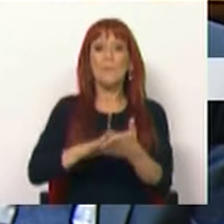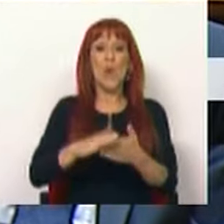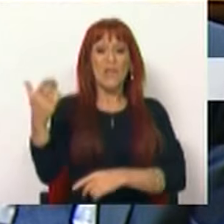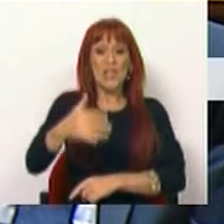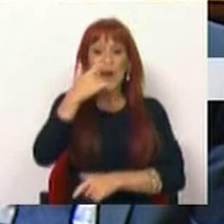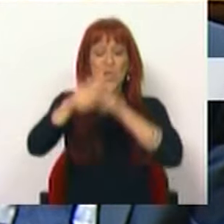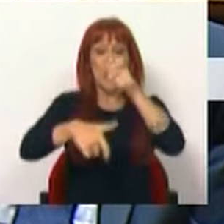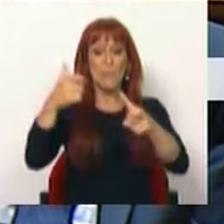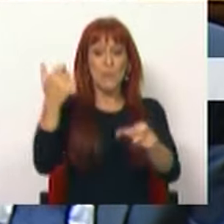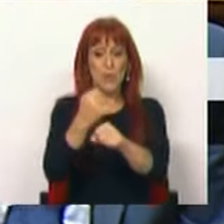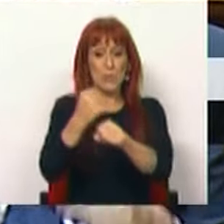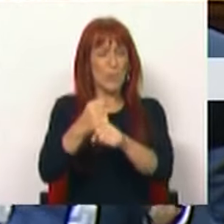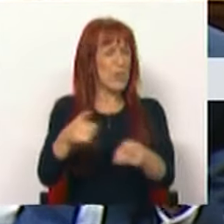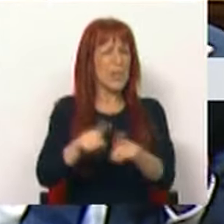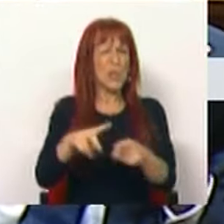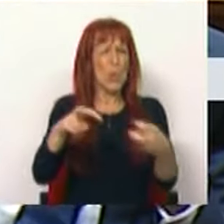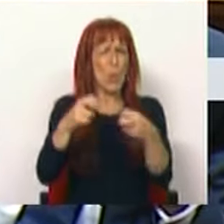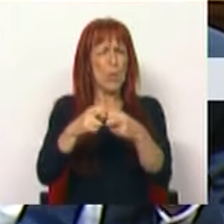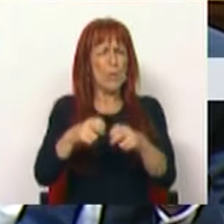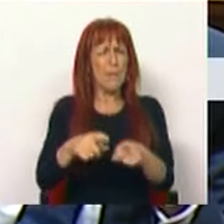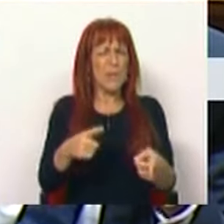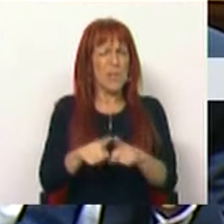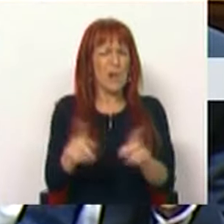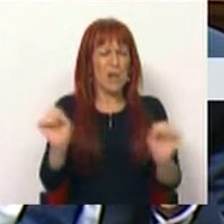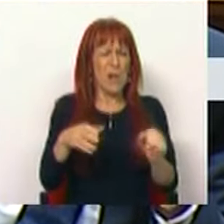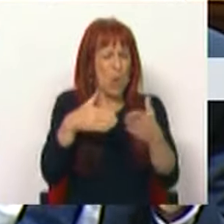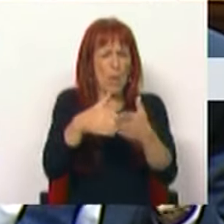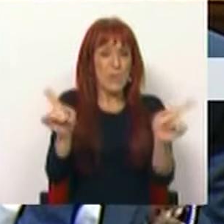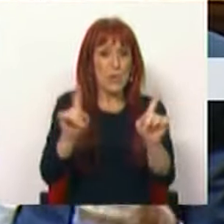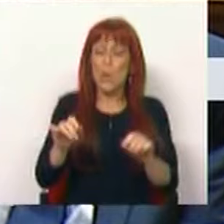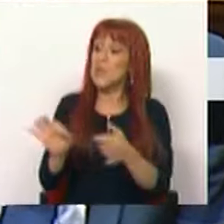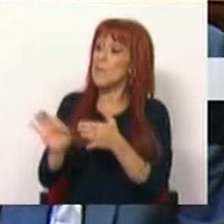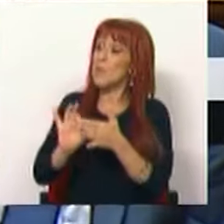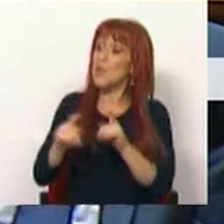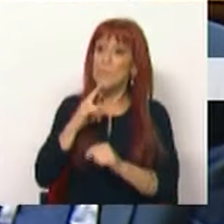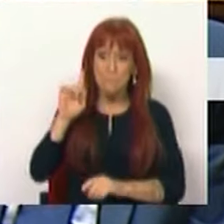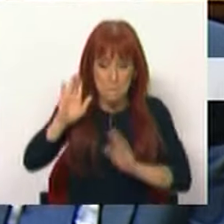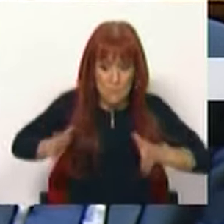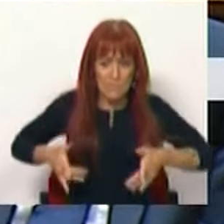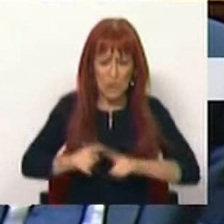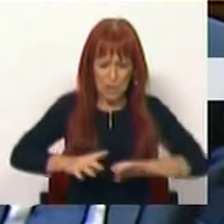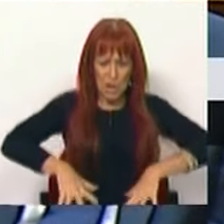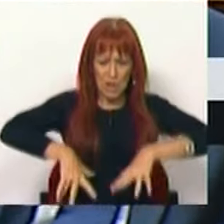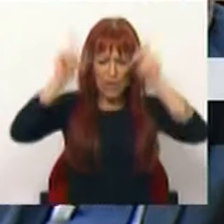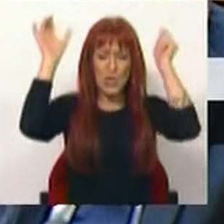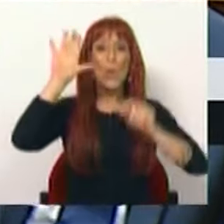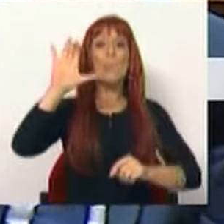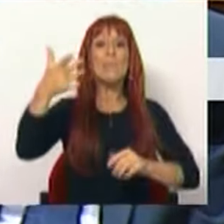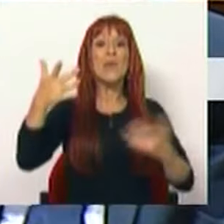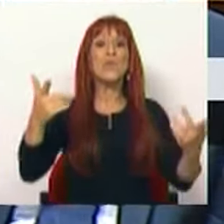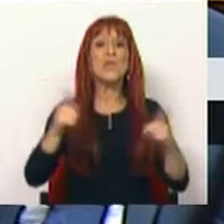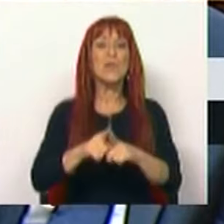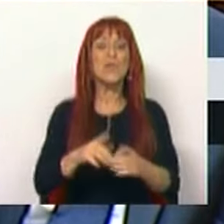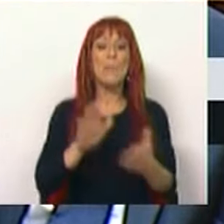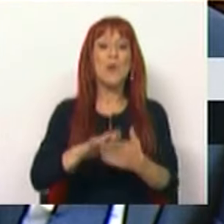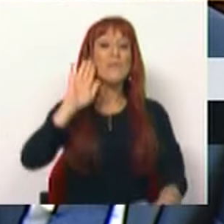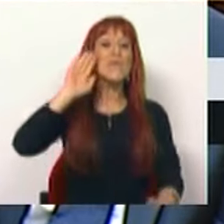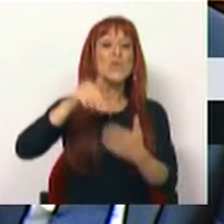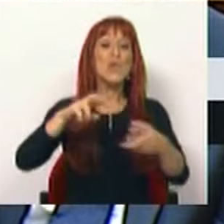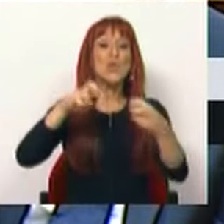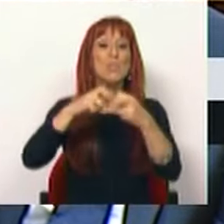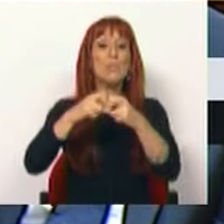dos trabalhadores não são um problema nem um obstáculo, são sim um elemento indispensável ao desenvolvimento do país e prova que a solução